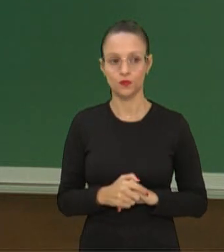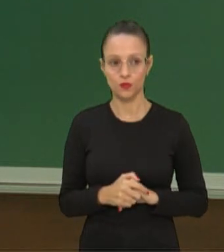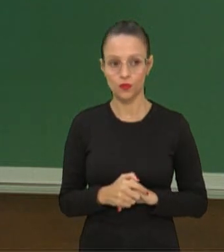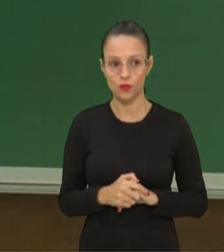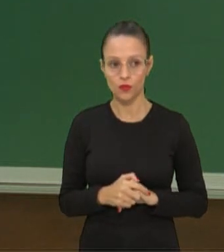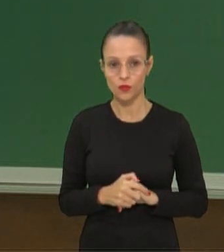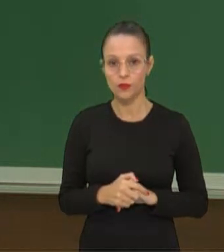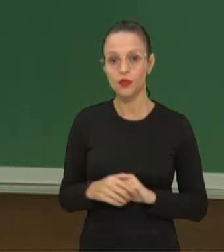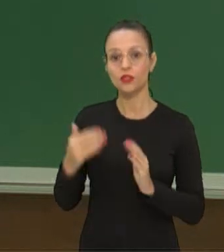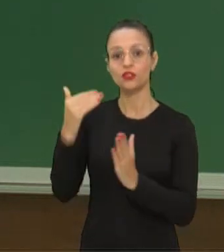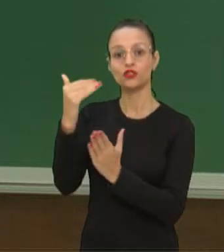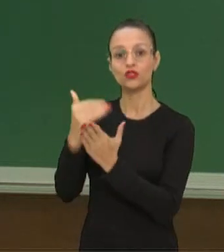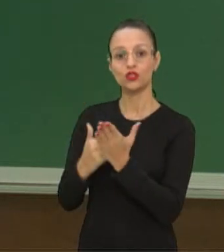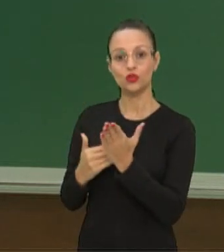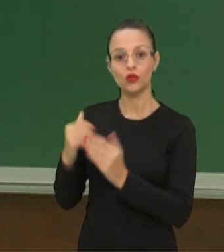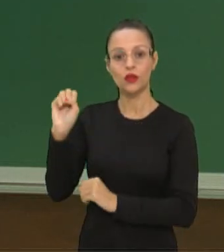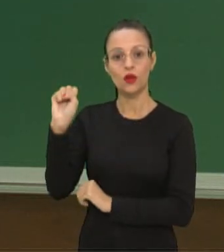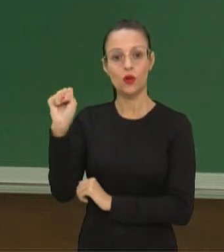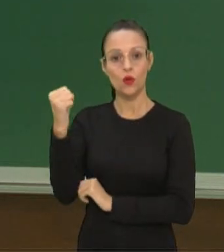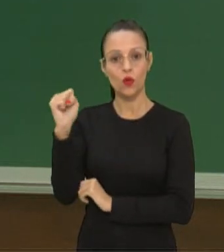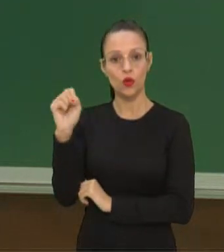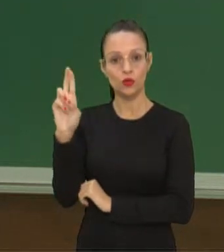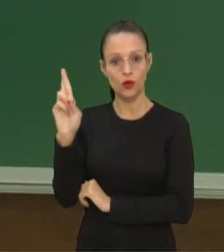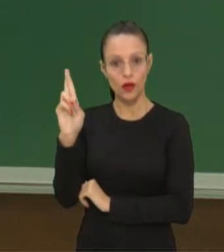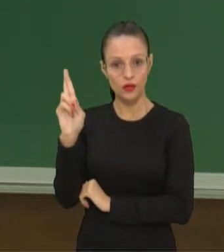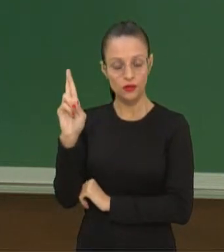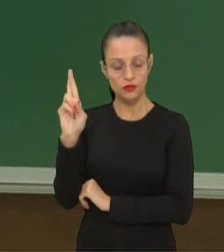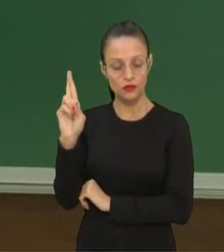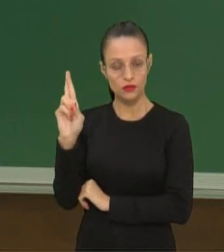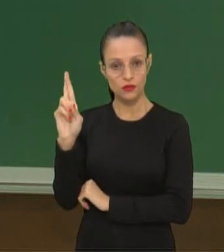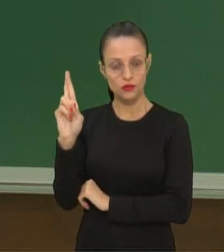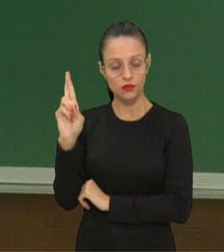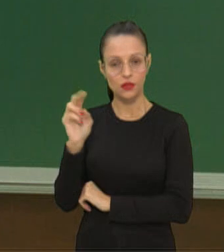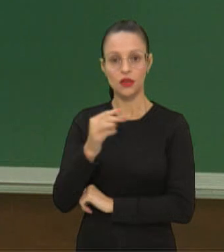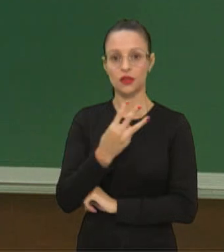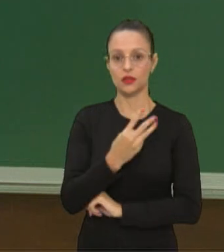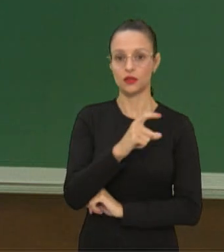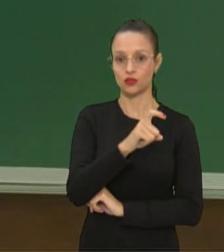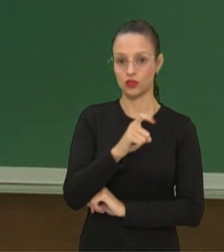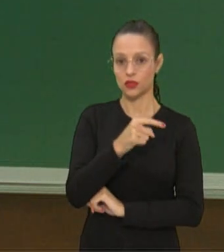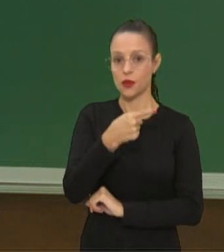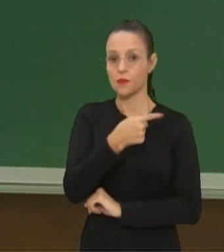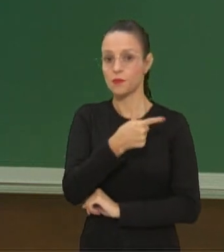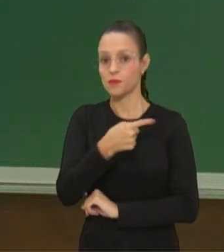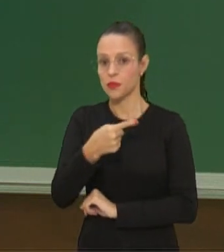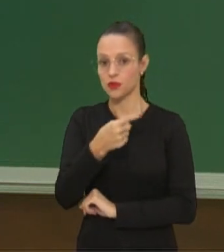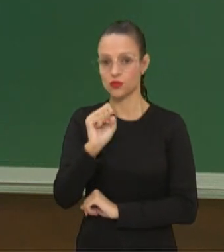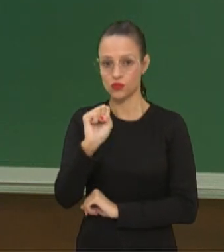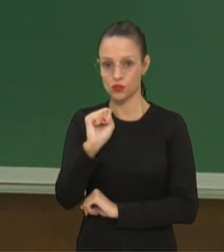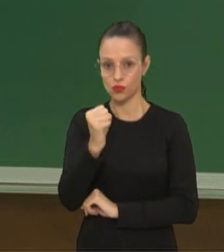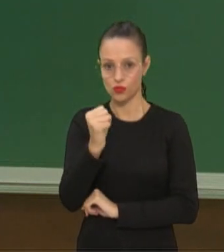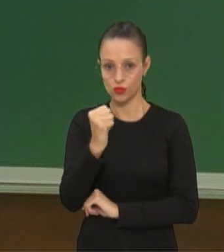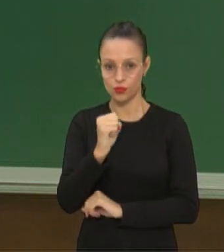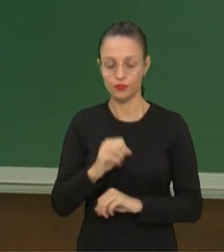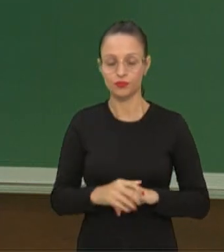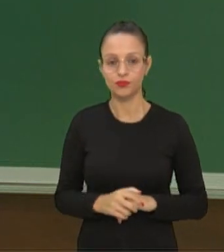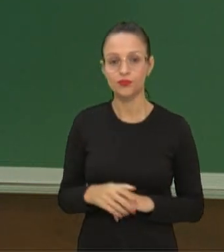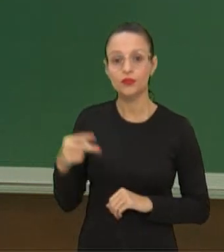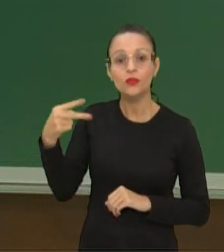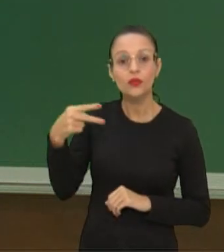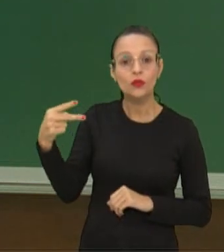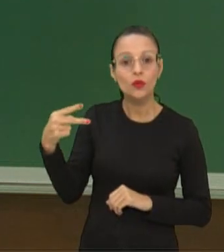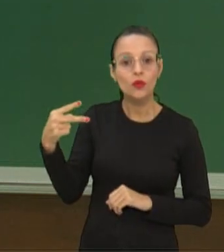E descontando R$ 8,00, ou seja, tirando R$ 8,00, 3x menos 8. Igual a